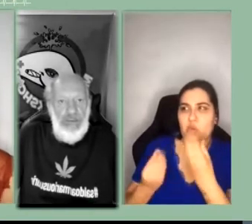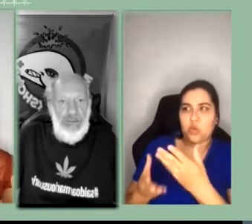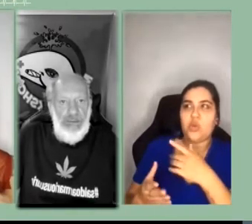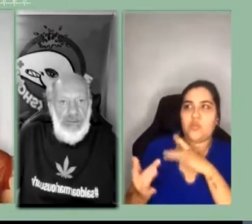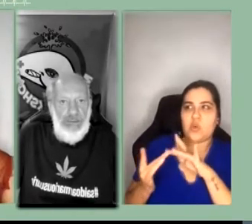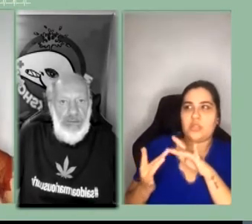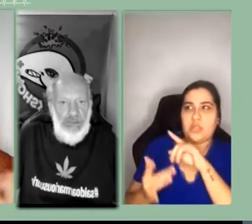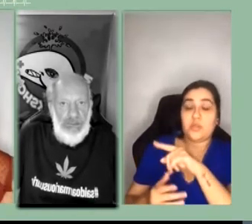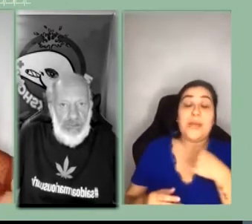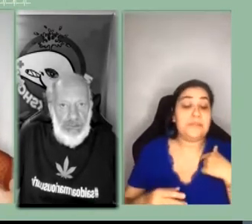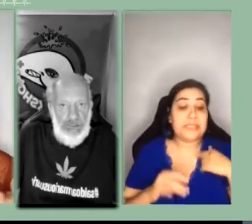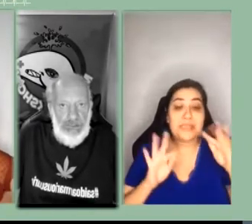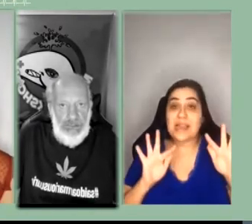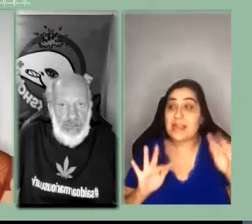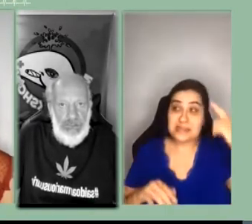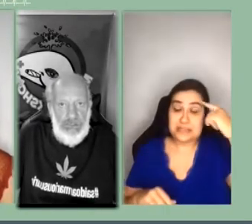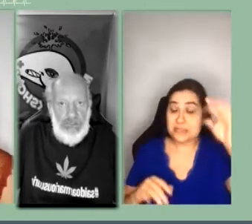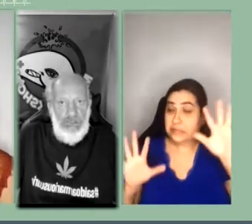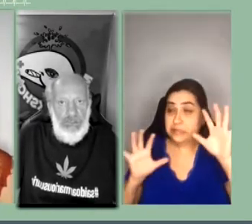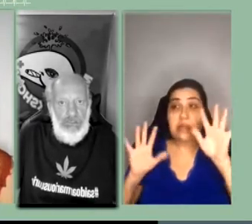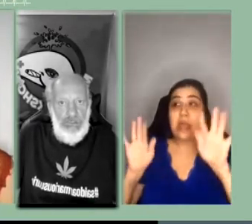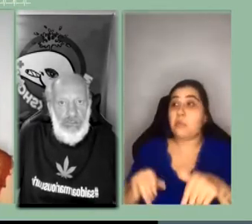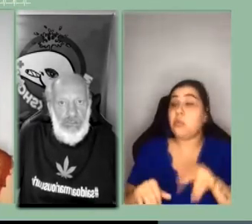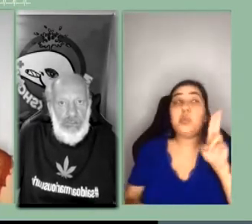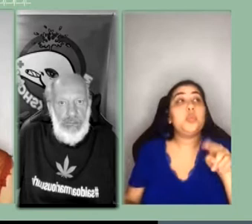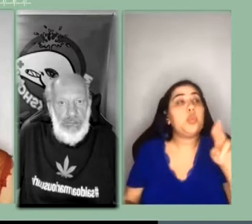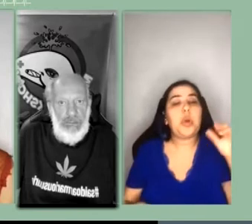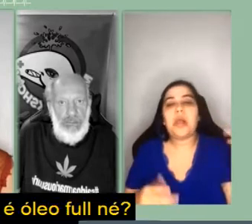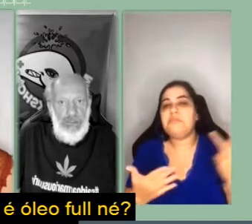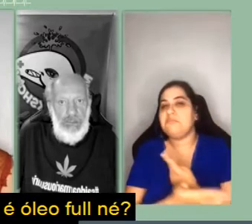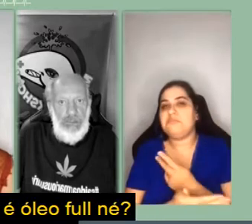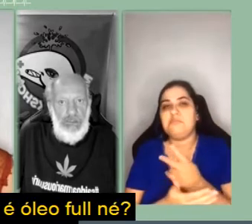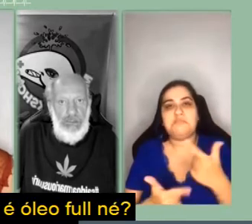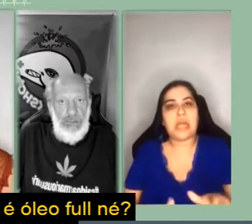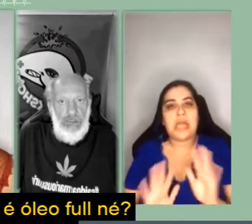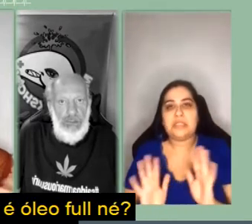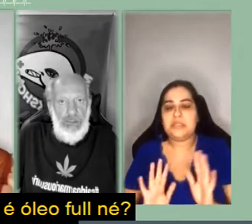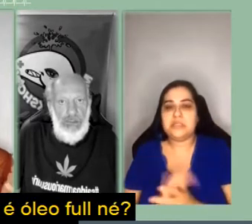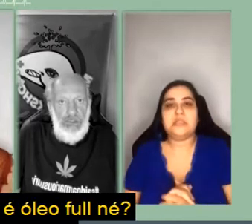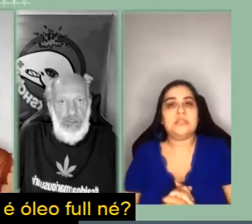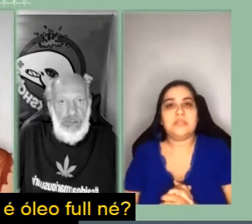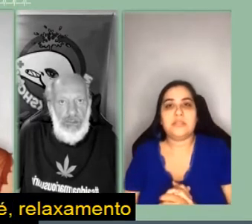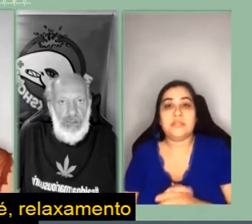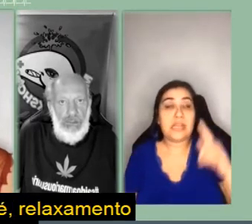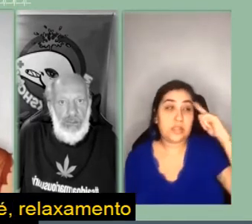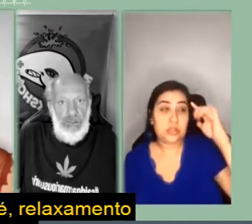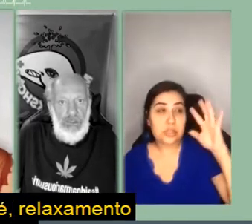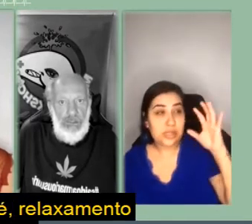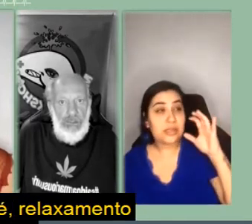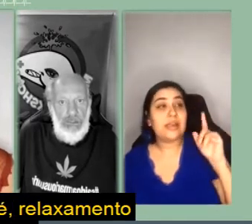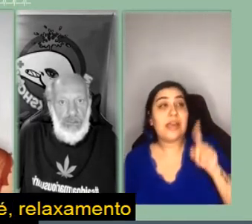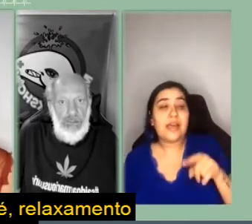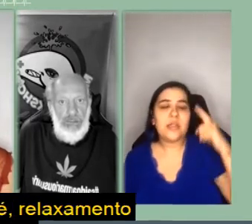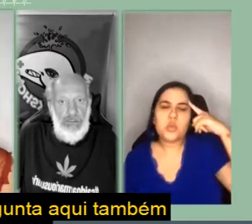a minha acabou, nunca mais eu tive, nunca mais. Nunca mais eu tive enxaqueca. Enxaqueca é então, o óleo assim, full, né? É para dor,